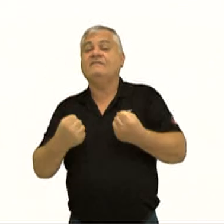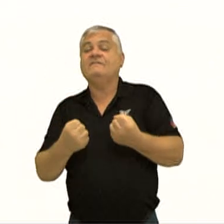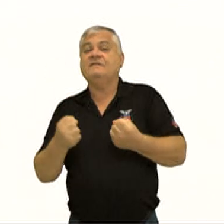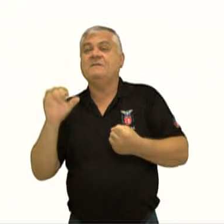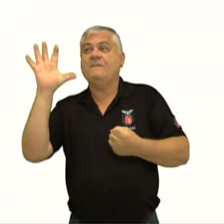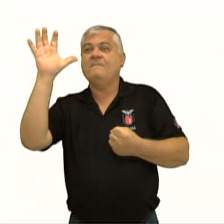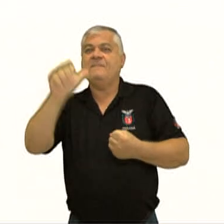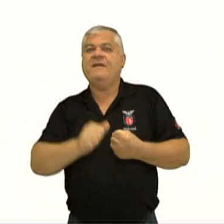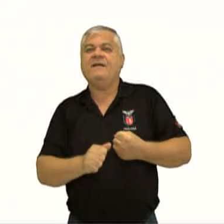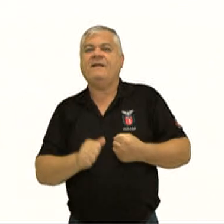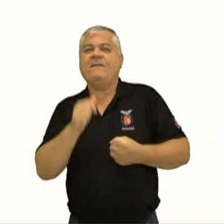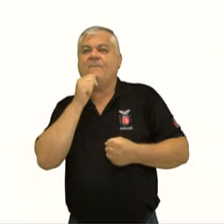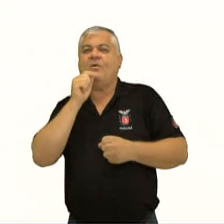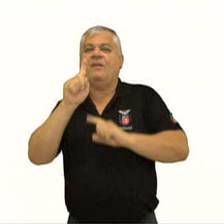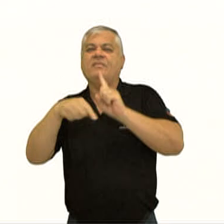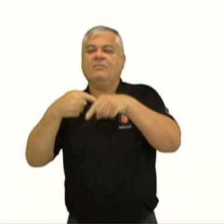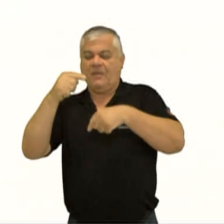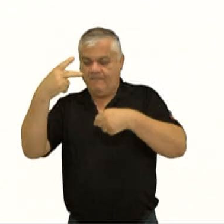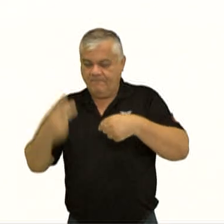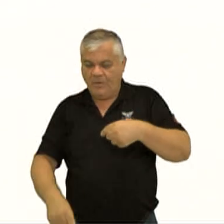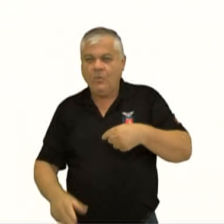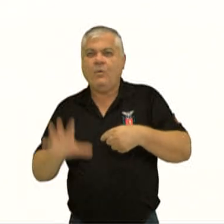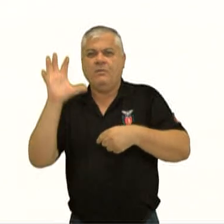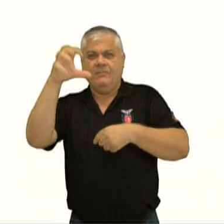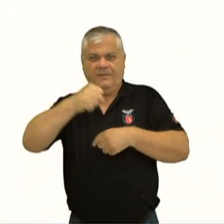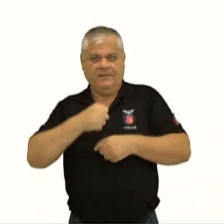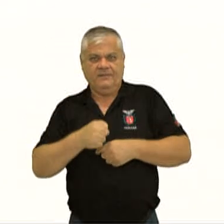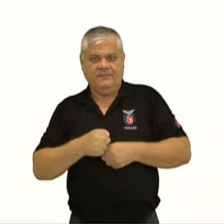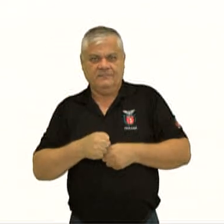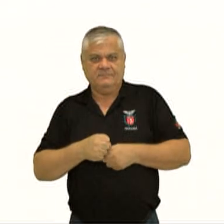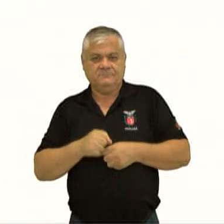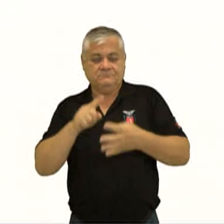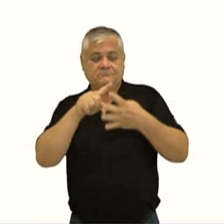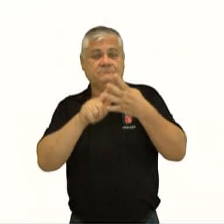bola depois que ela dá um kick. Então, bateu no chão, pegou a bola.